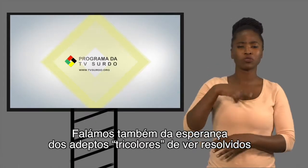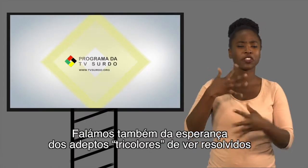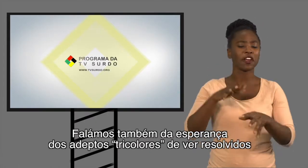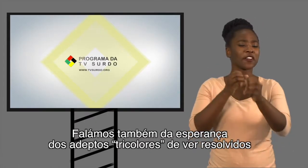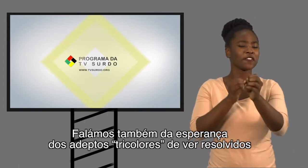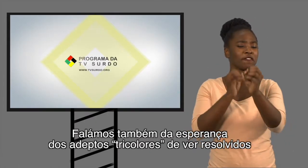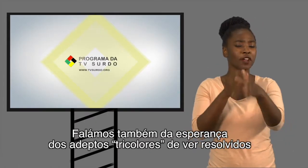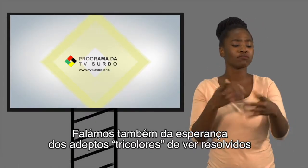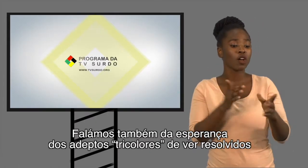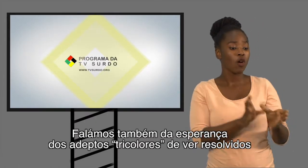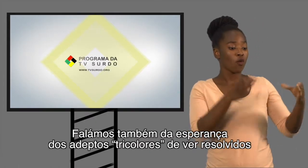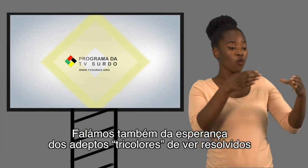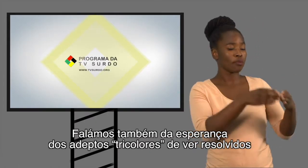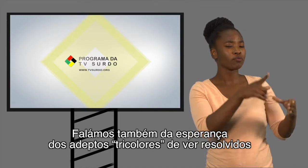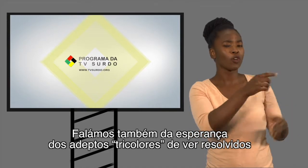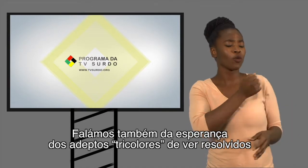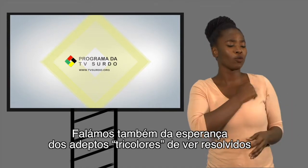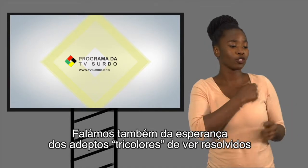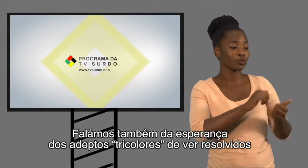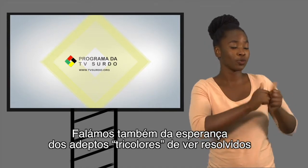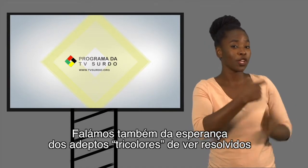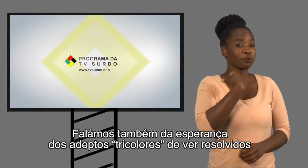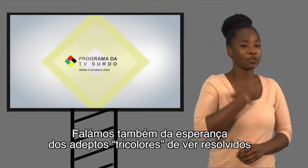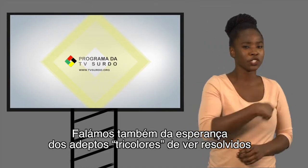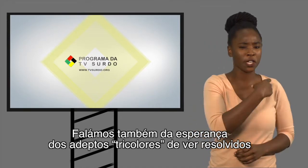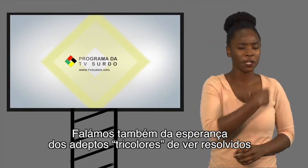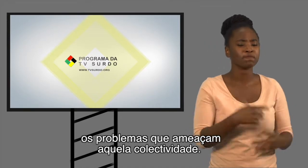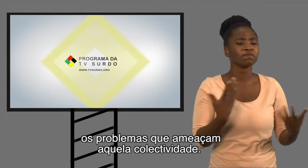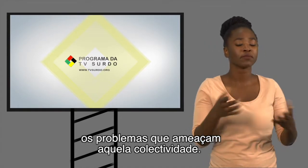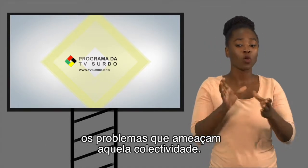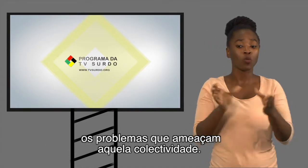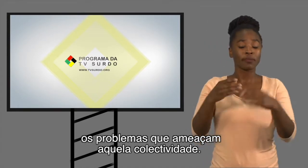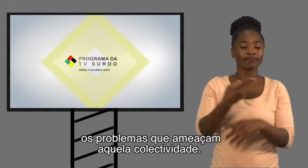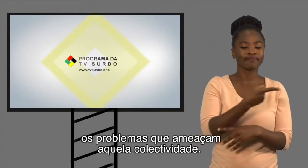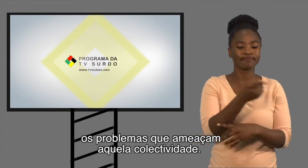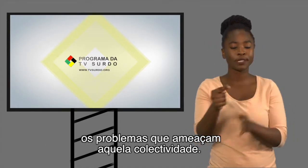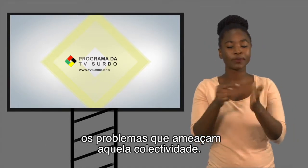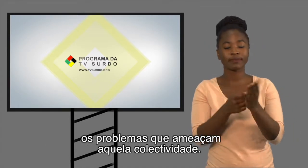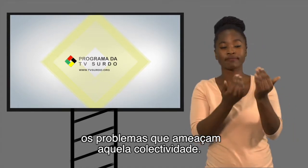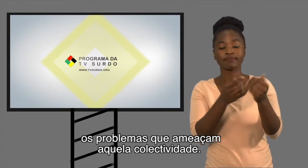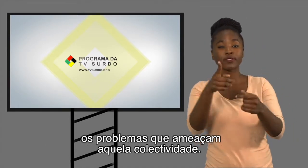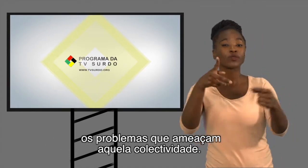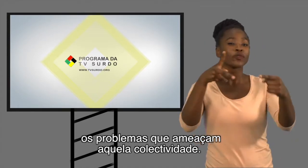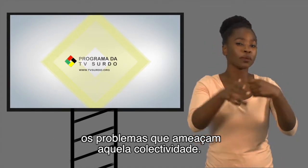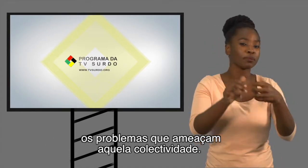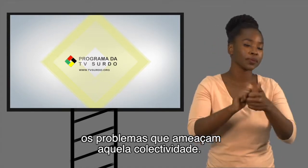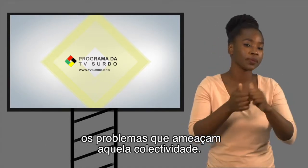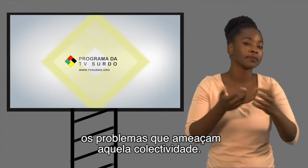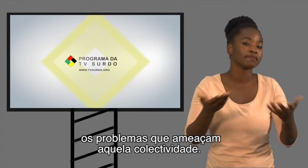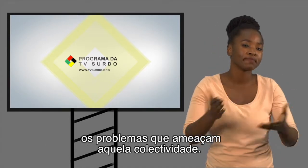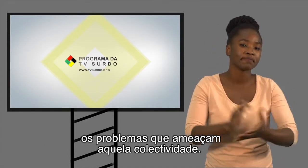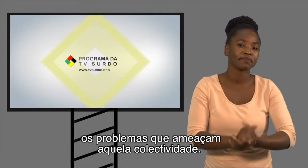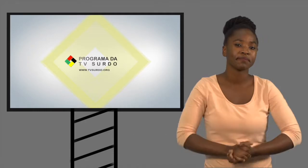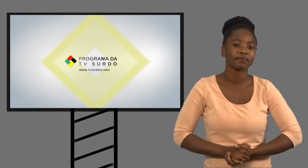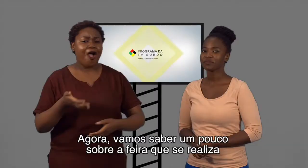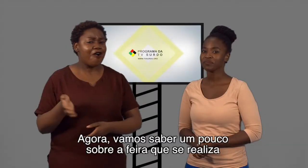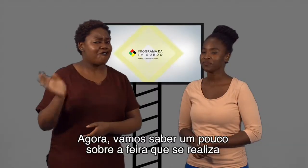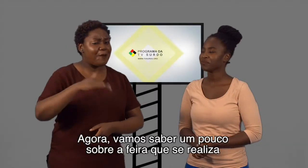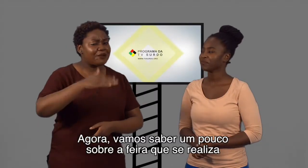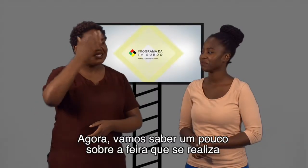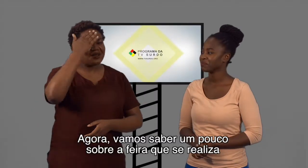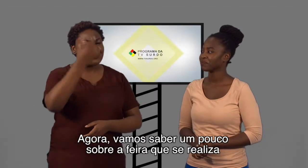Falamos também da esperança dos adeptos tricolores de ver resolvidos os problemas que ameaçam aquela